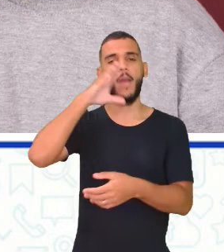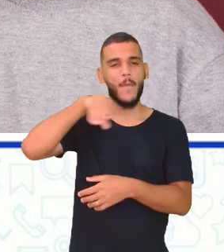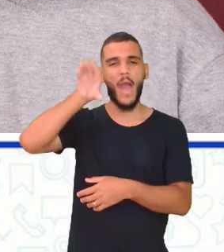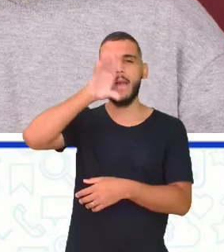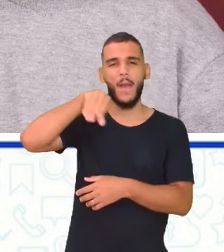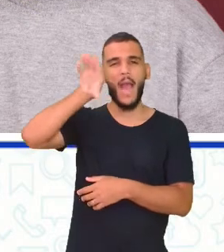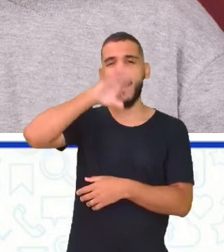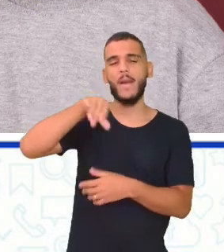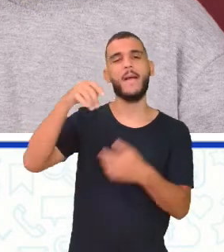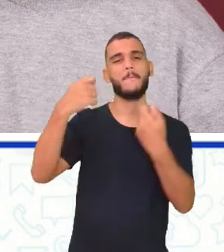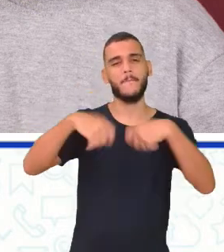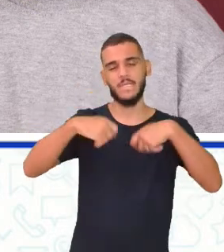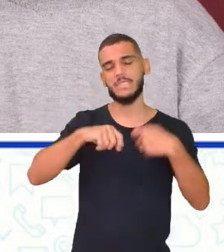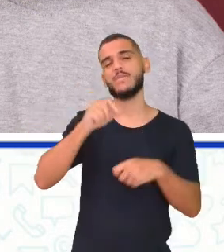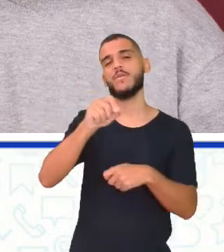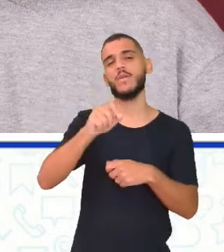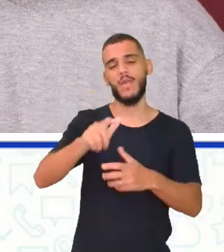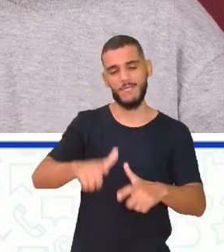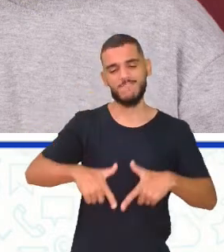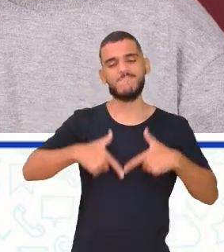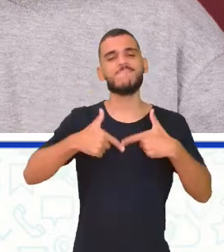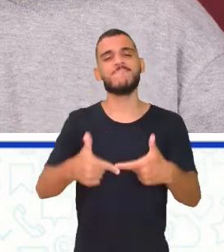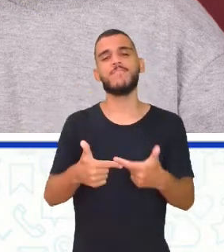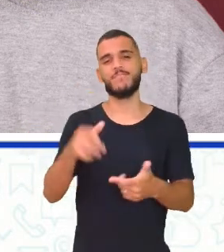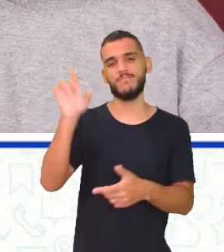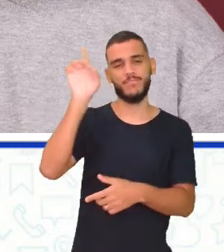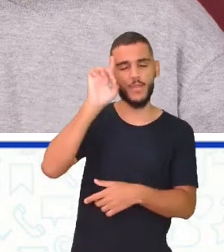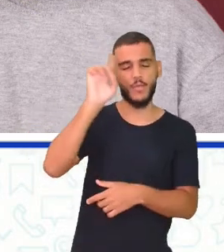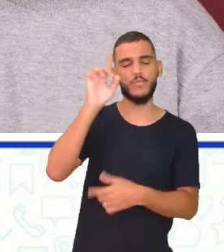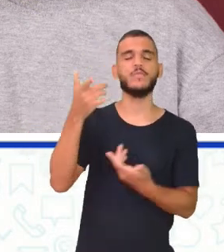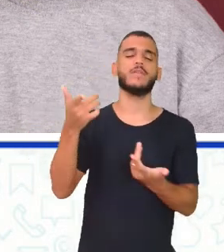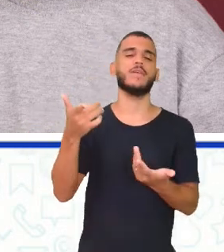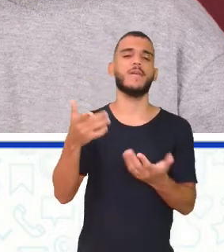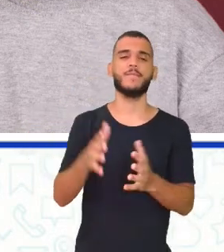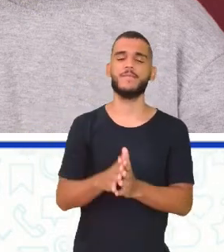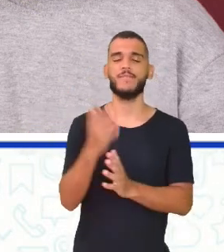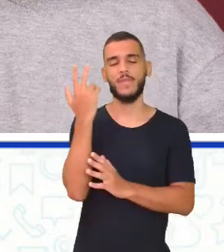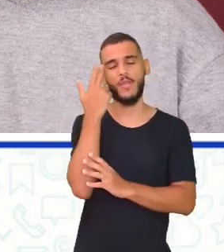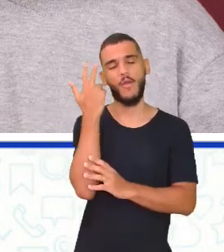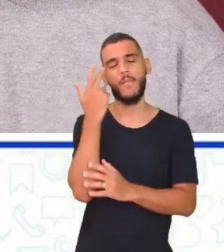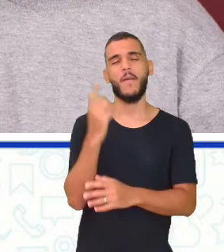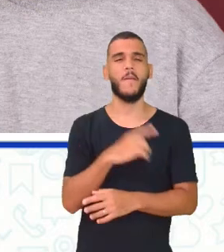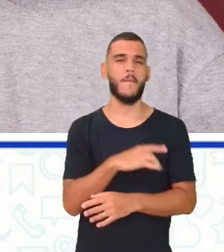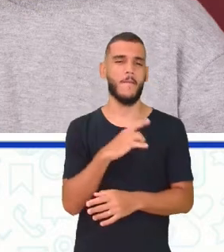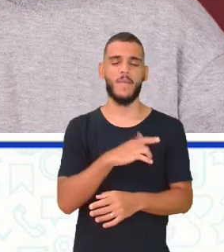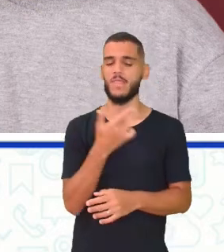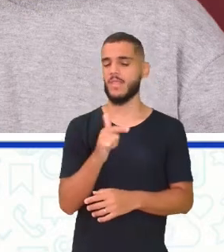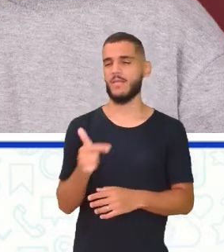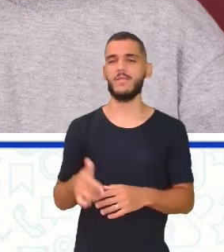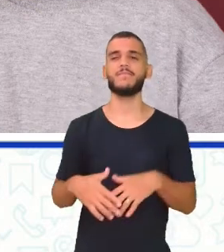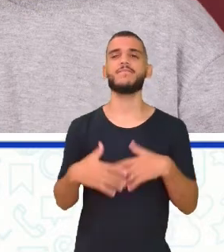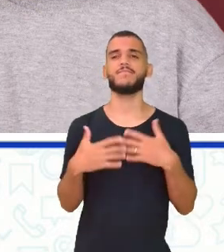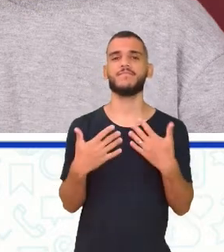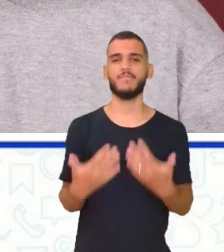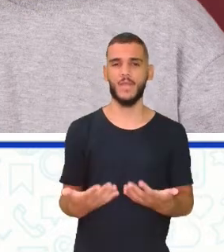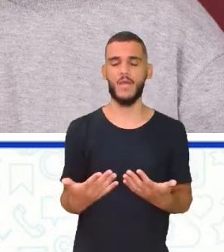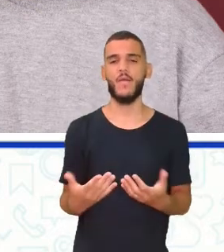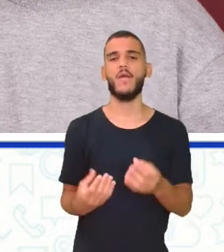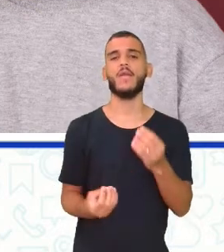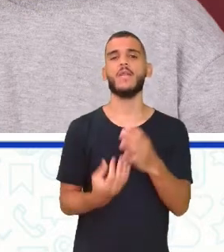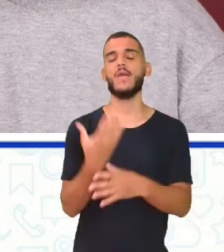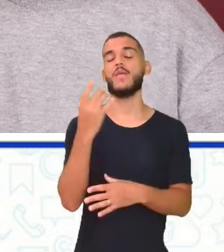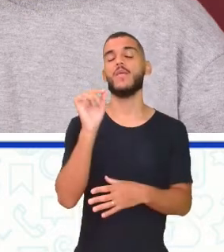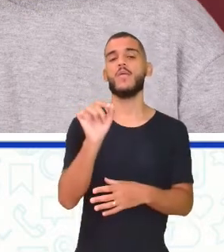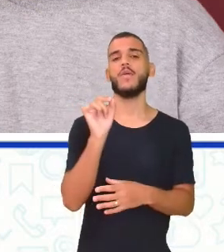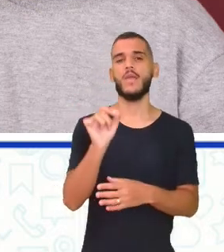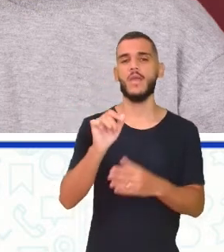exercida e já exercemos diariamente e devemos exercer sem medo. desconstruindo tudo aquilo que nos